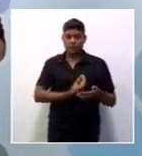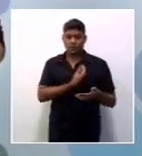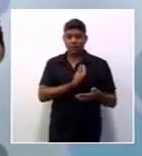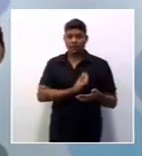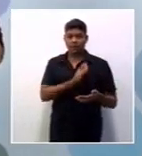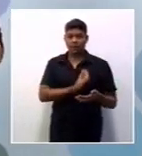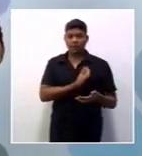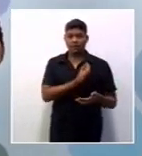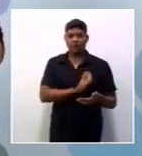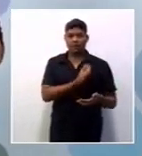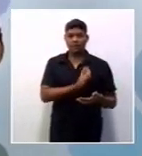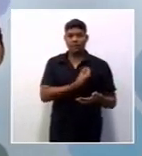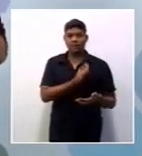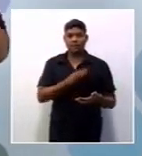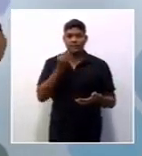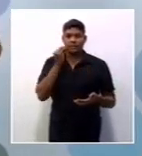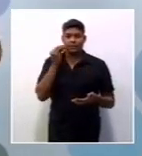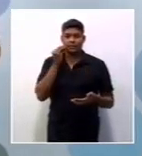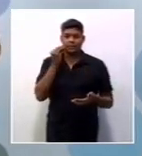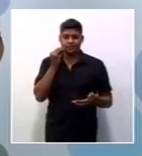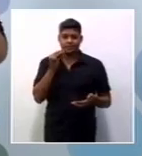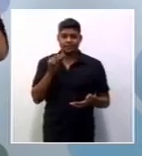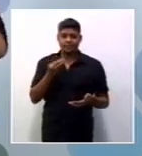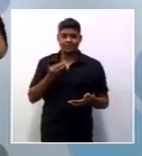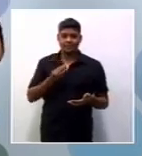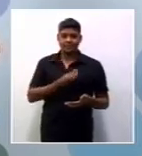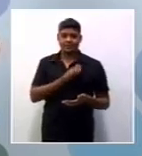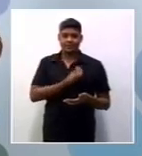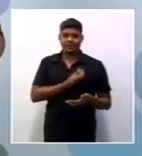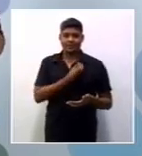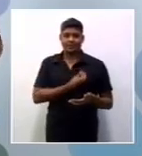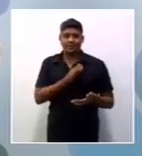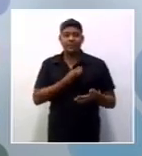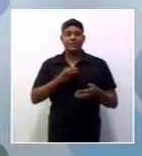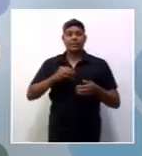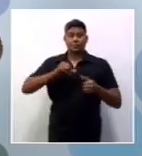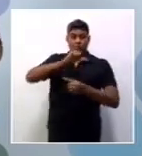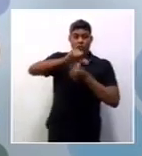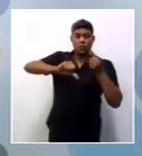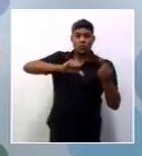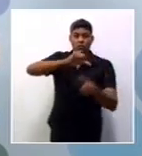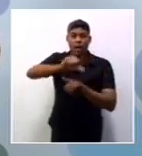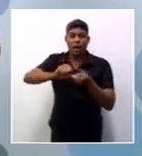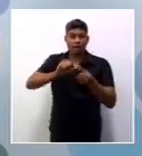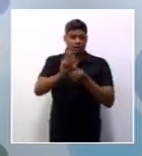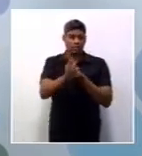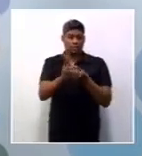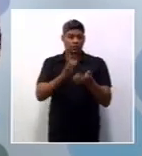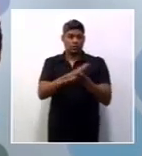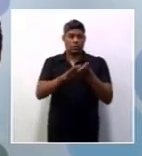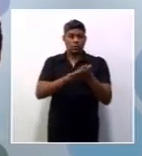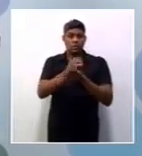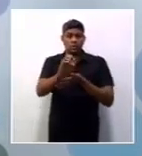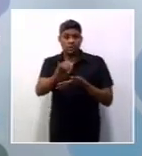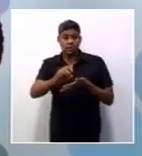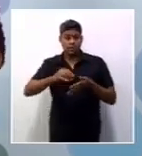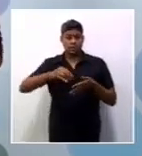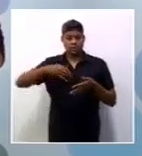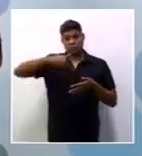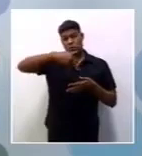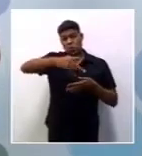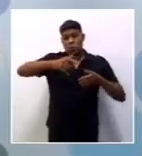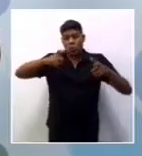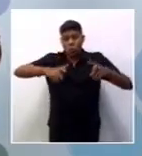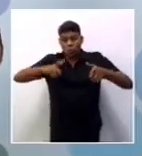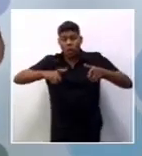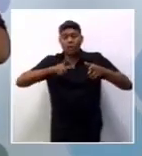Não exatamente. Não faz tanta diferença, não é algo que vai mudar a nossa rotina totalmente. Porque se você está indo para algum lugar, você está